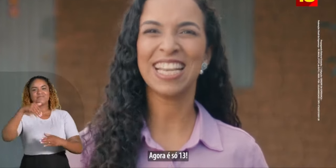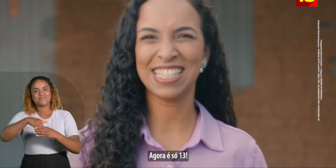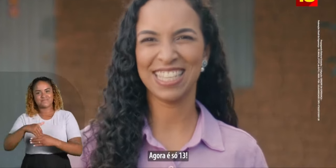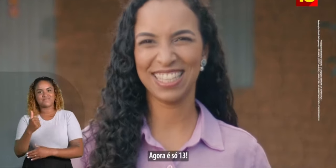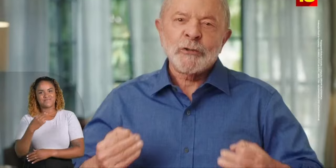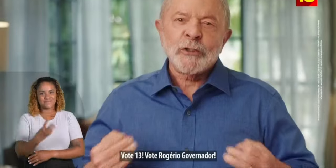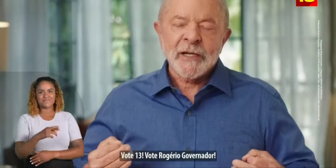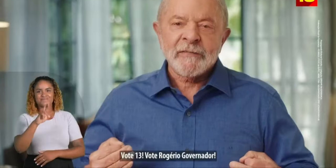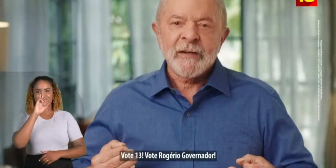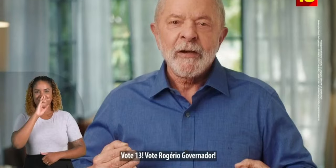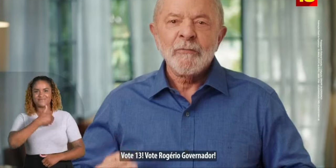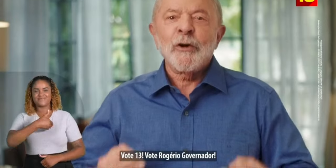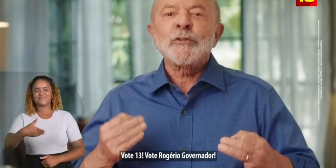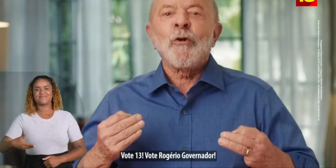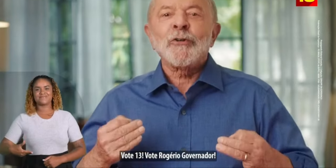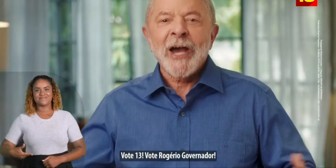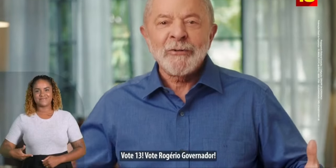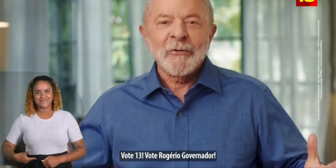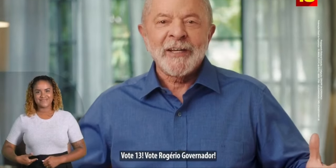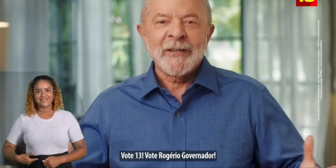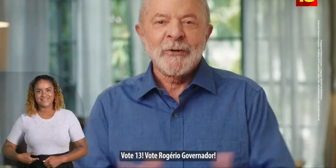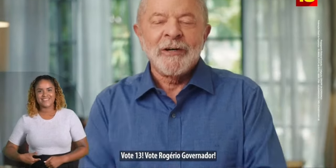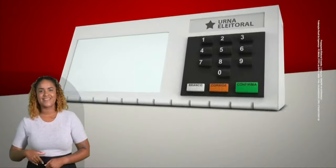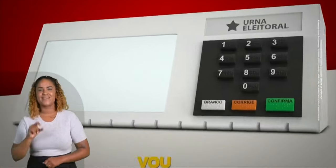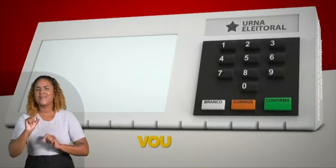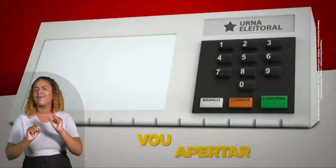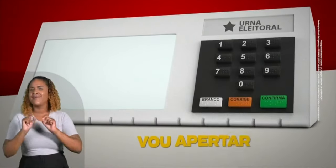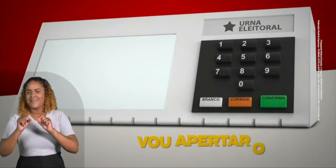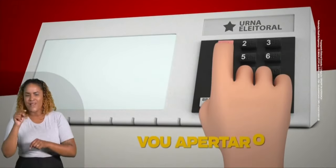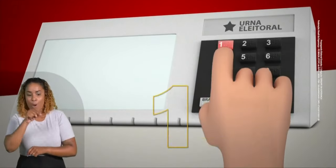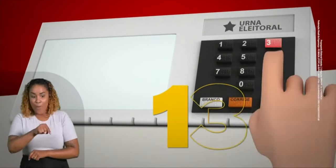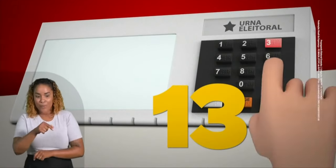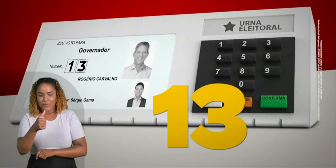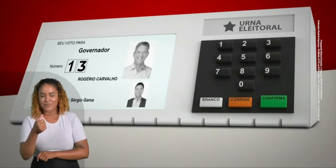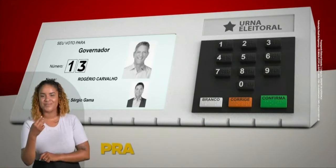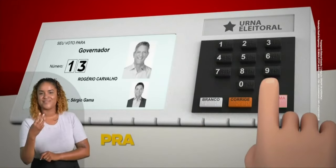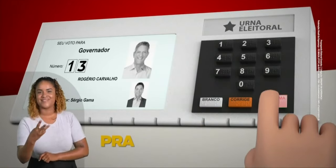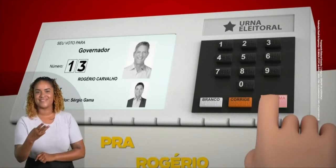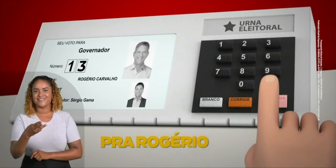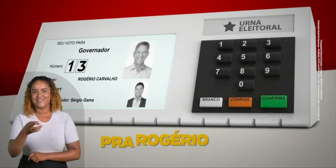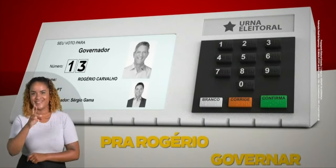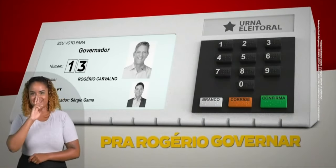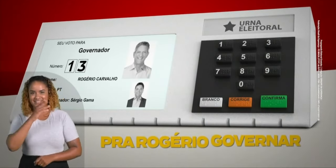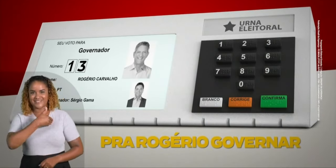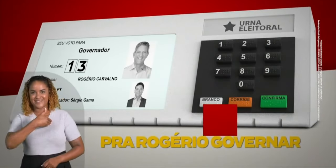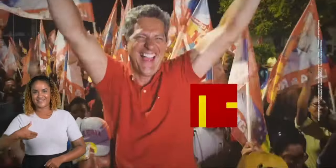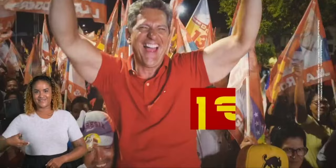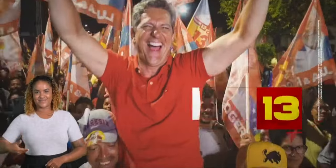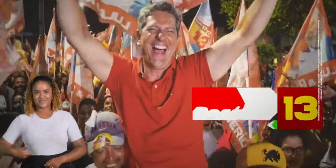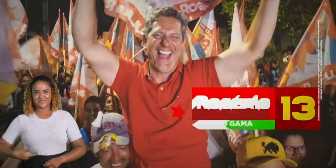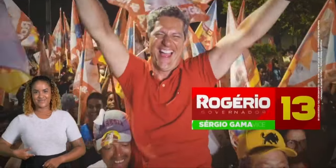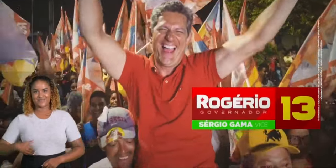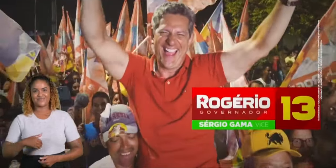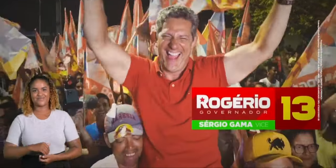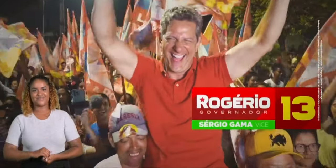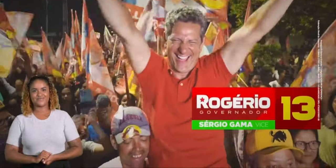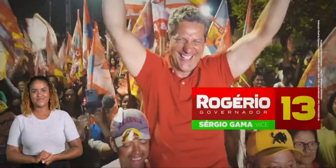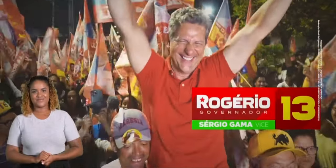é só 13. Vote 13. Vote Rogério governador. Vou apertar o 13 pra Rogério